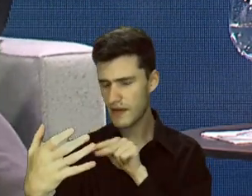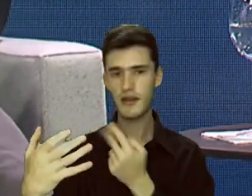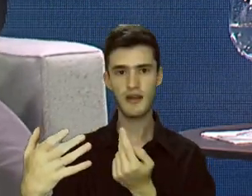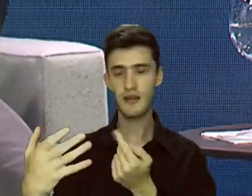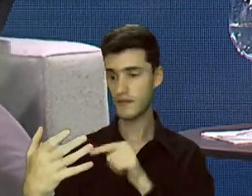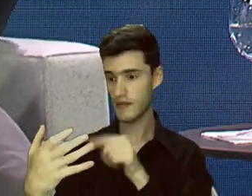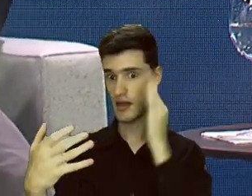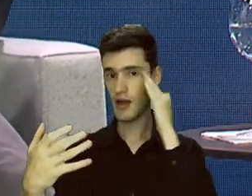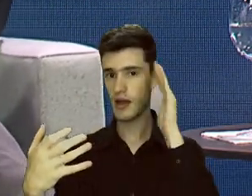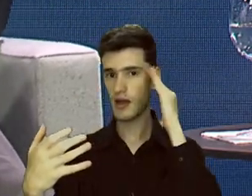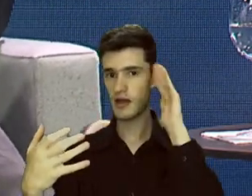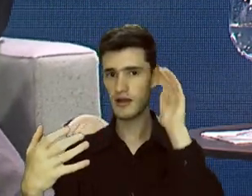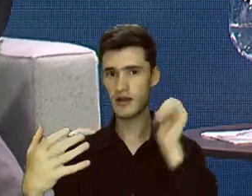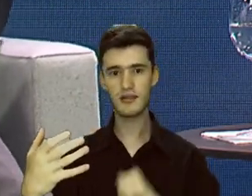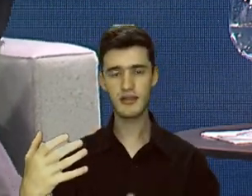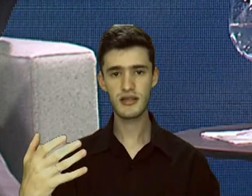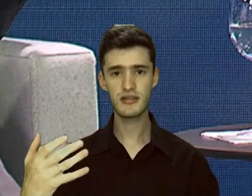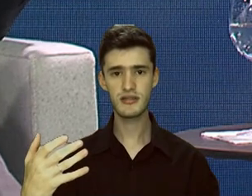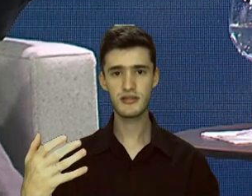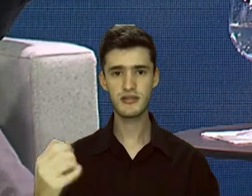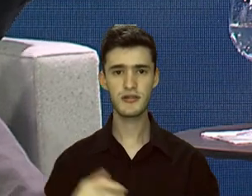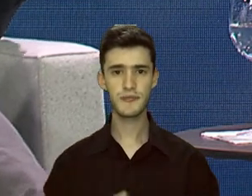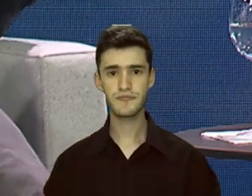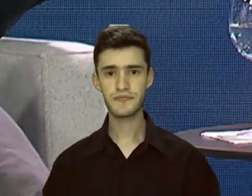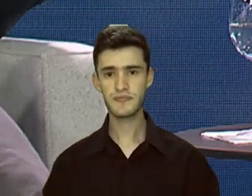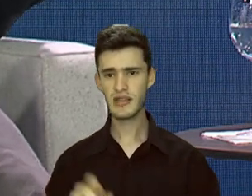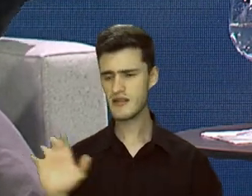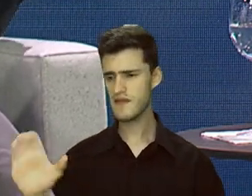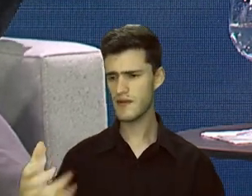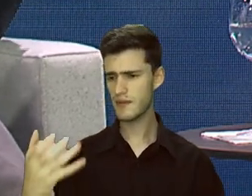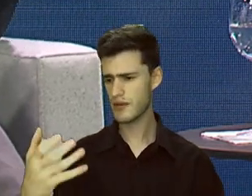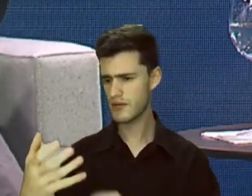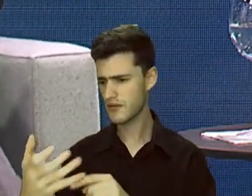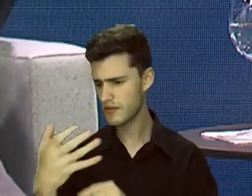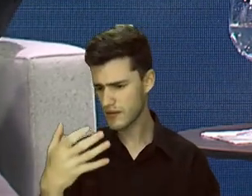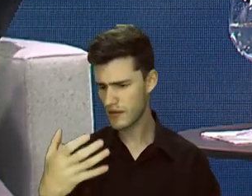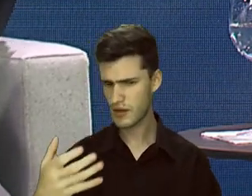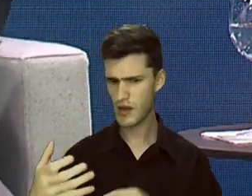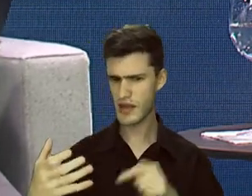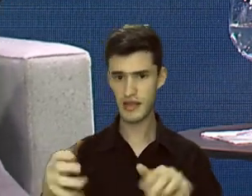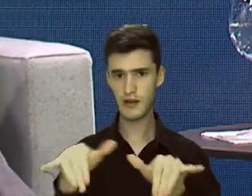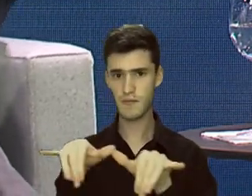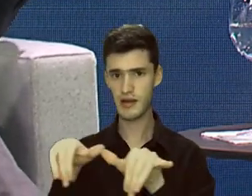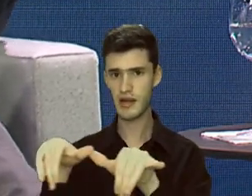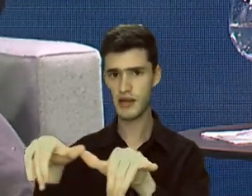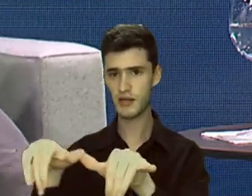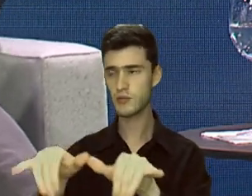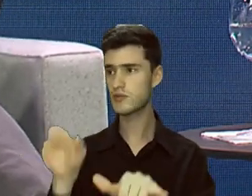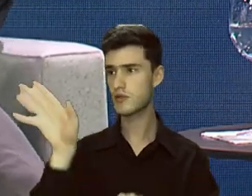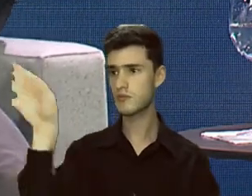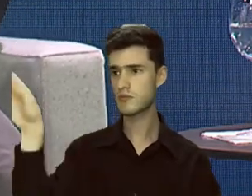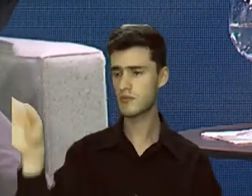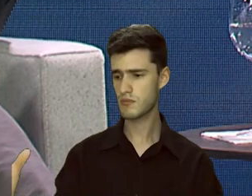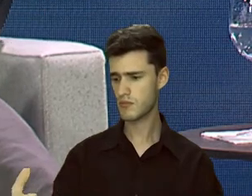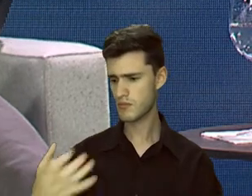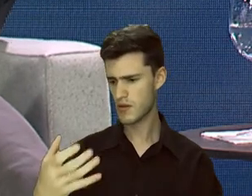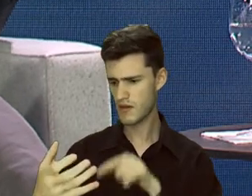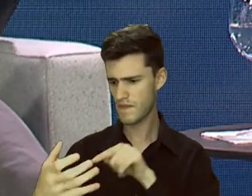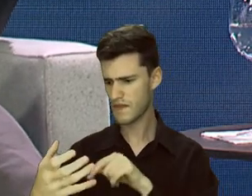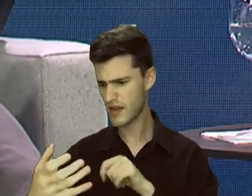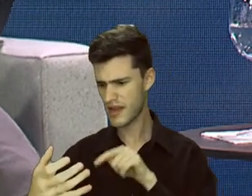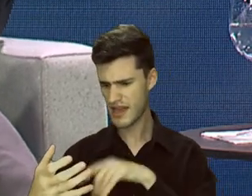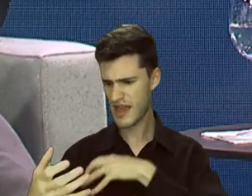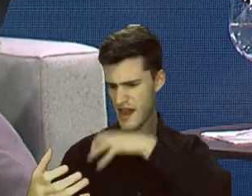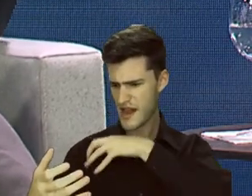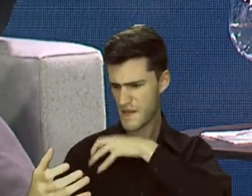etc é difícil você vai consumir alguma coisa no supermercado que venha de uma de uma origem animal etc que você não vai